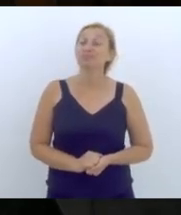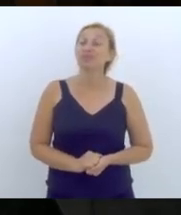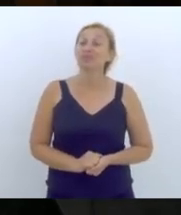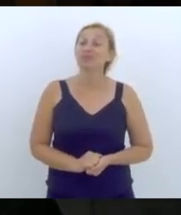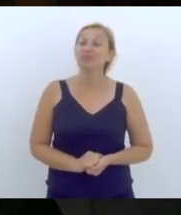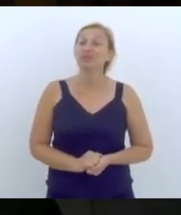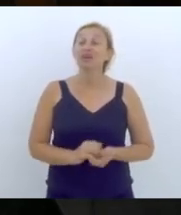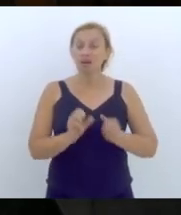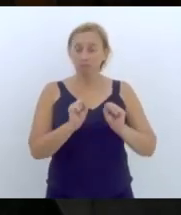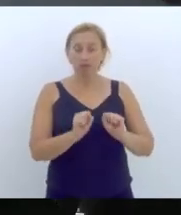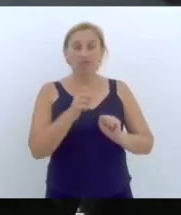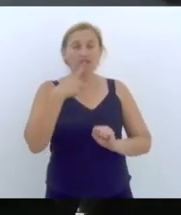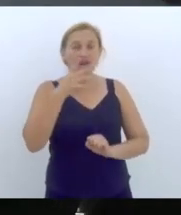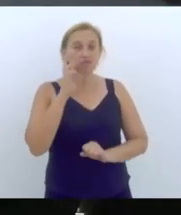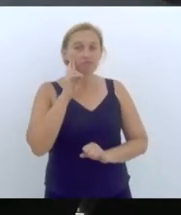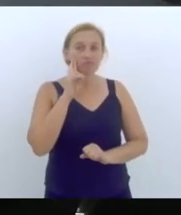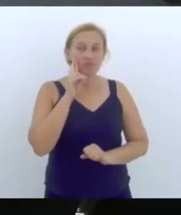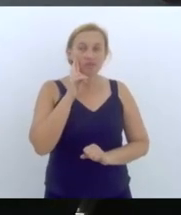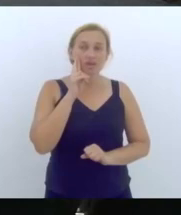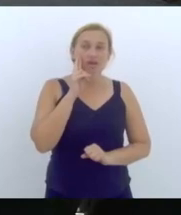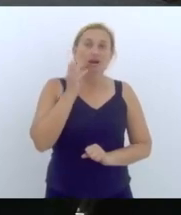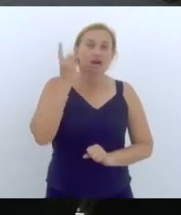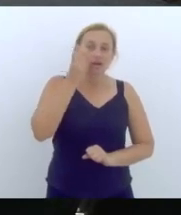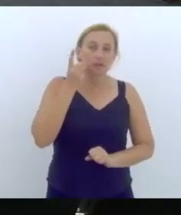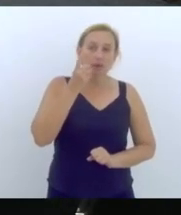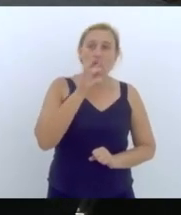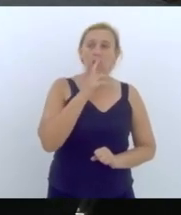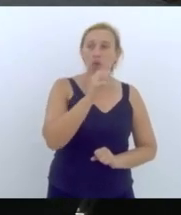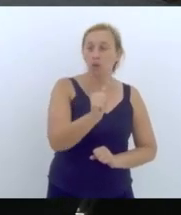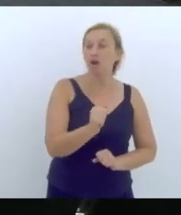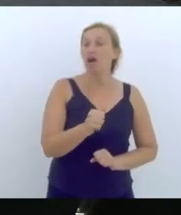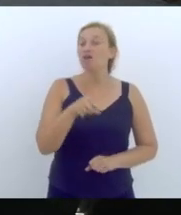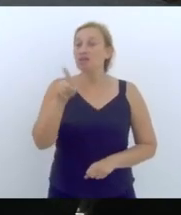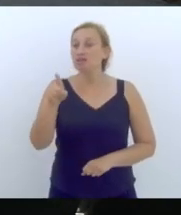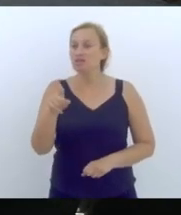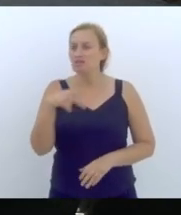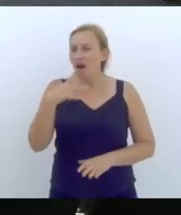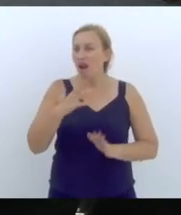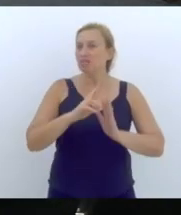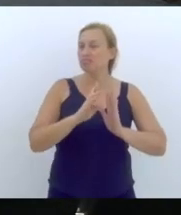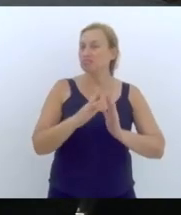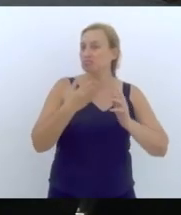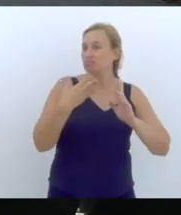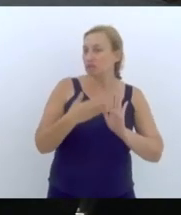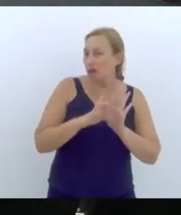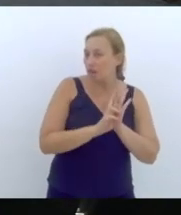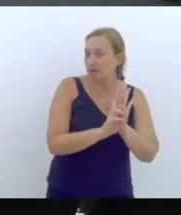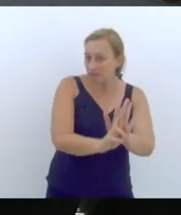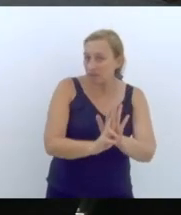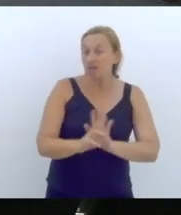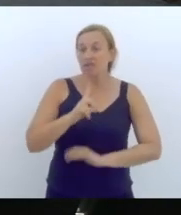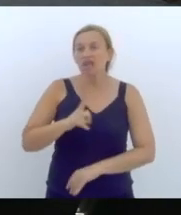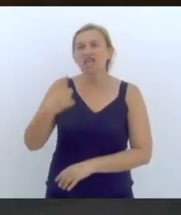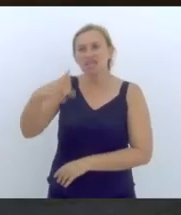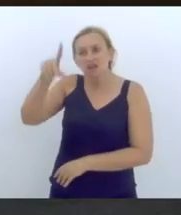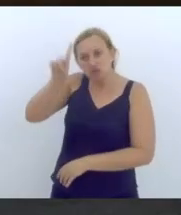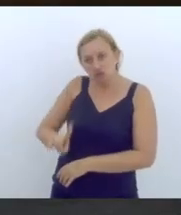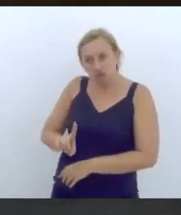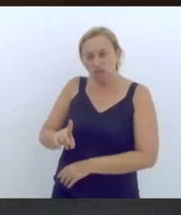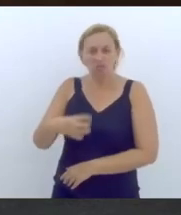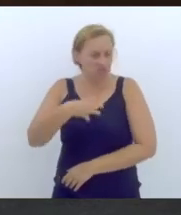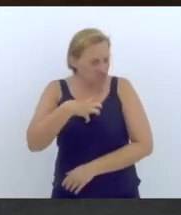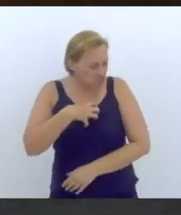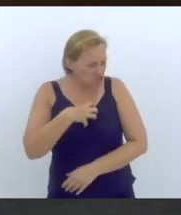a parte, deputado Rodrigo. Você fala de representação, eu tenho seu direito, se sentiu caluniado, assim como eu também me